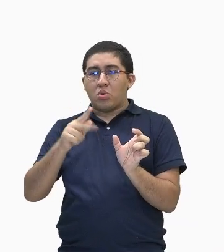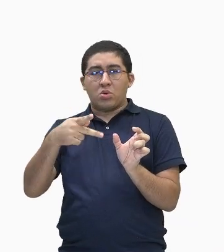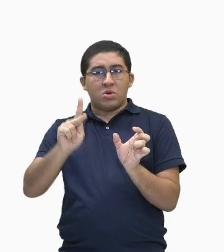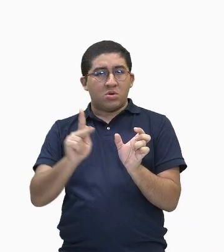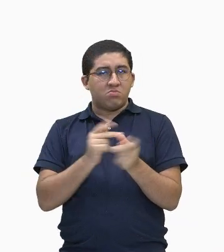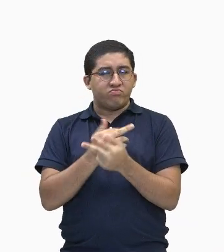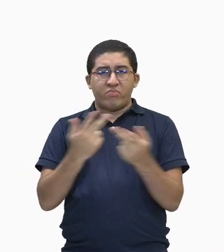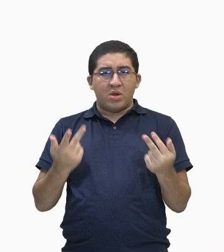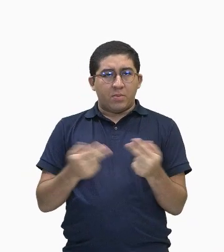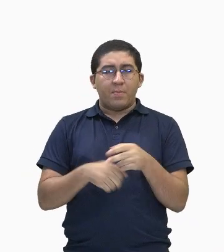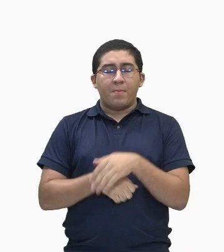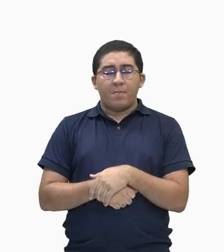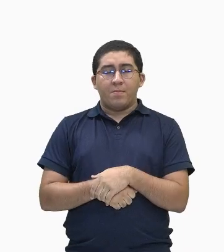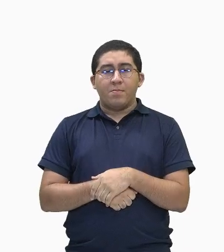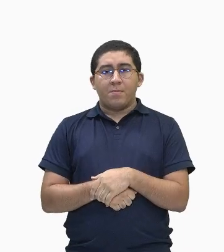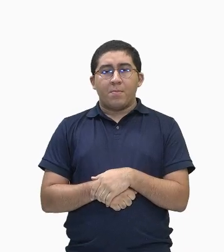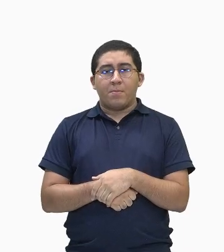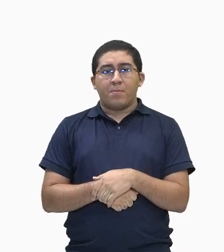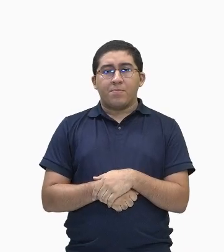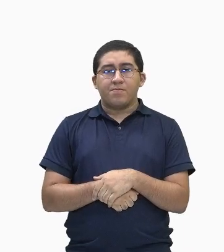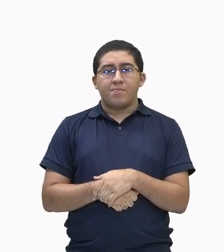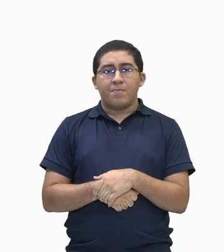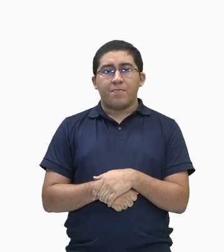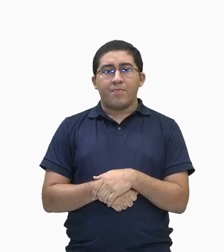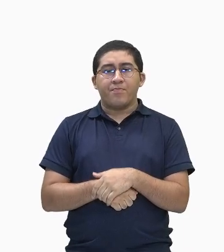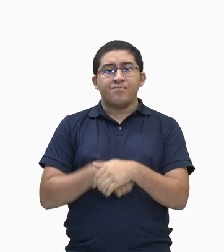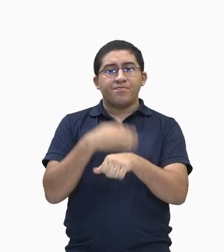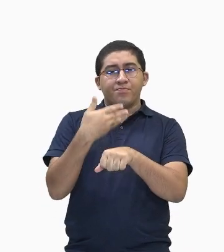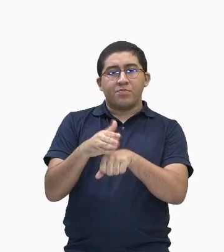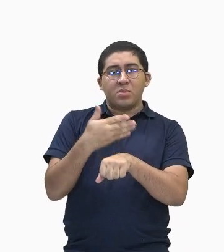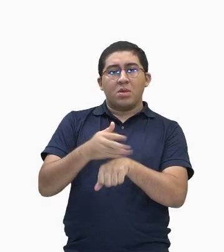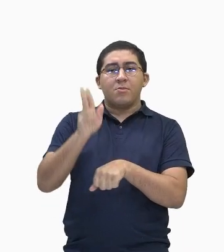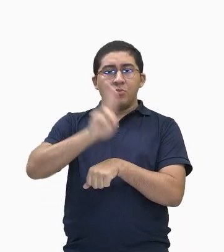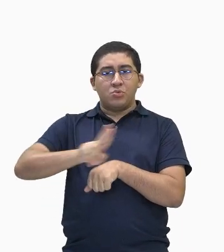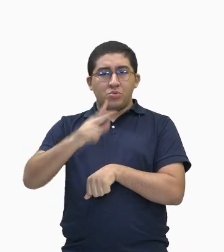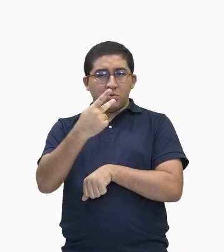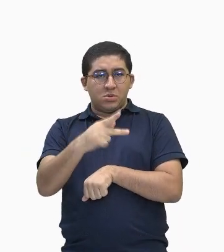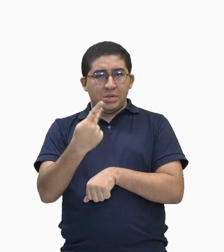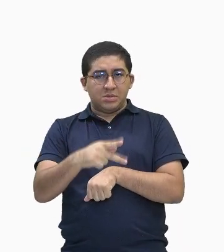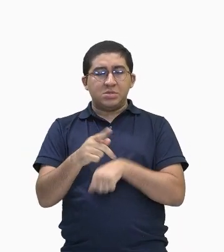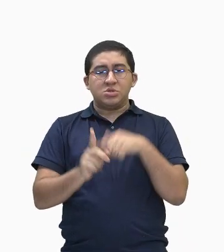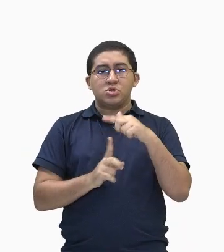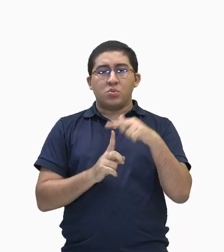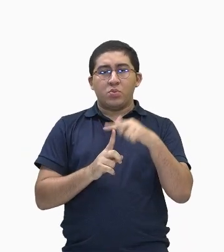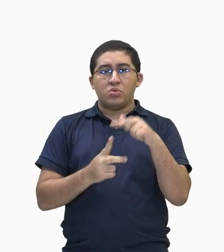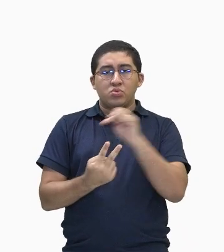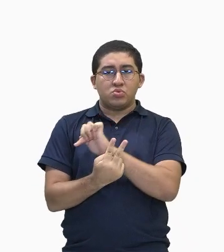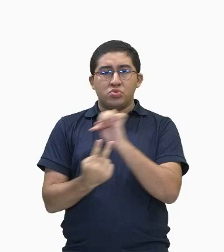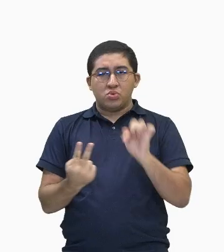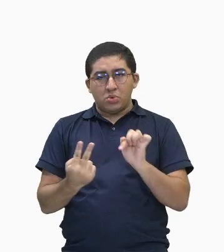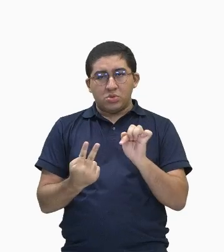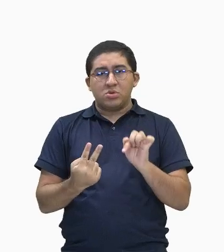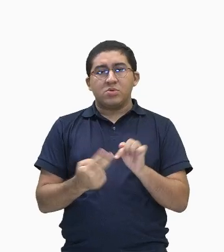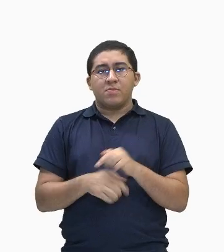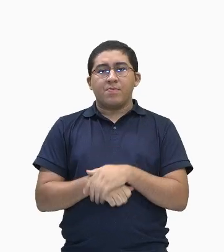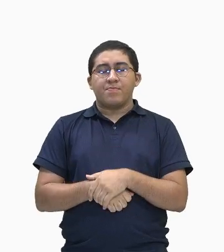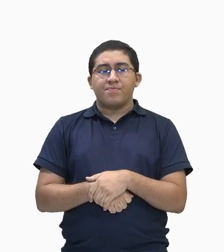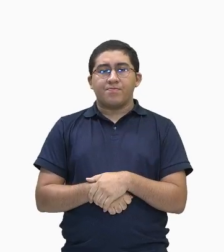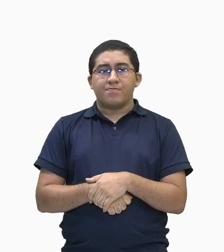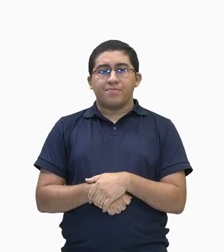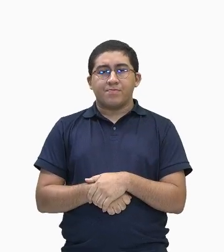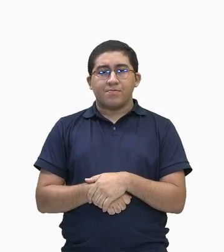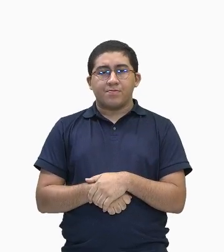é infinitivo. E agora nós vamos praticar aí o uso do infinitivo e gerúndio em orações. Let's